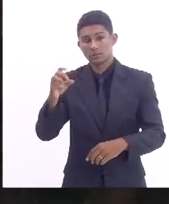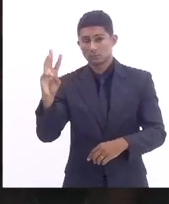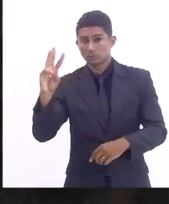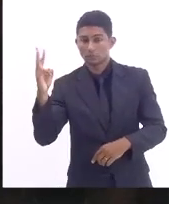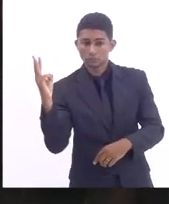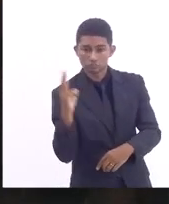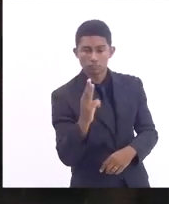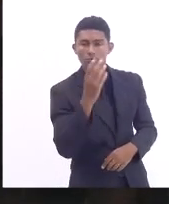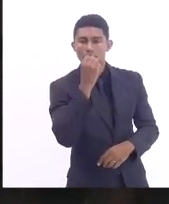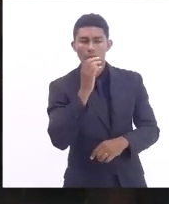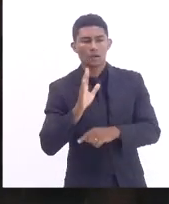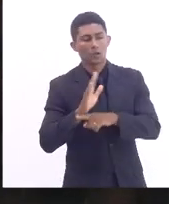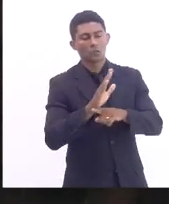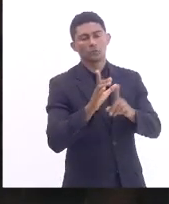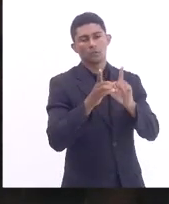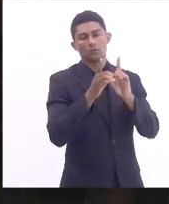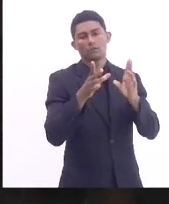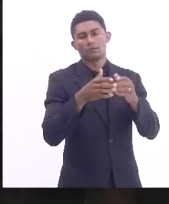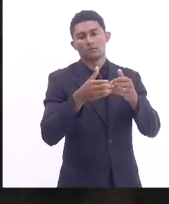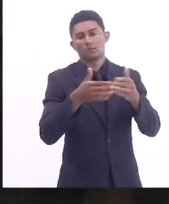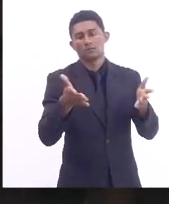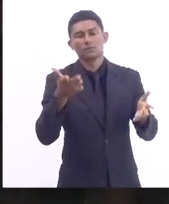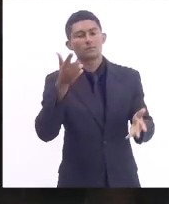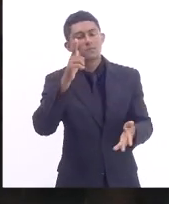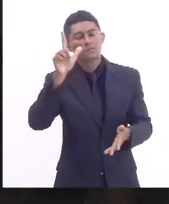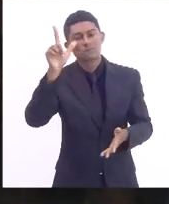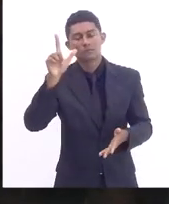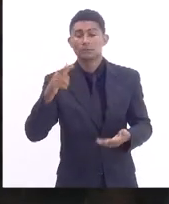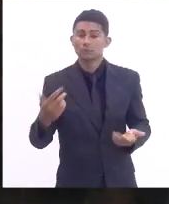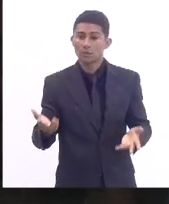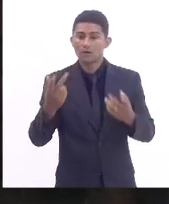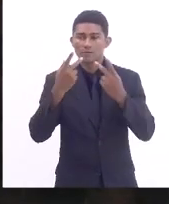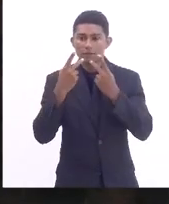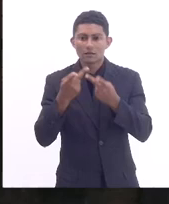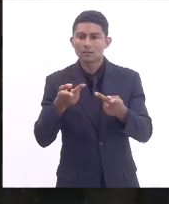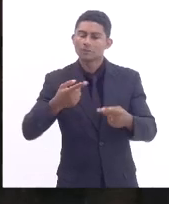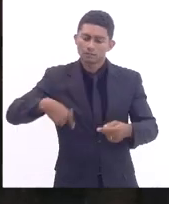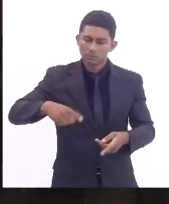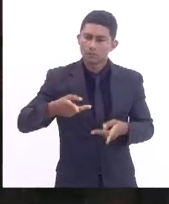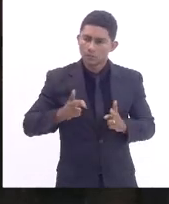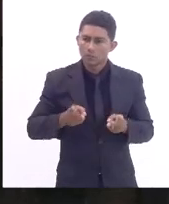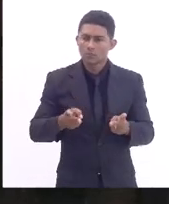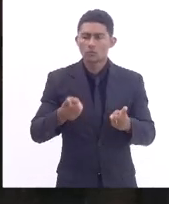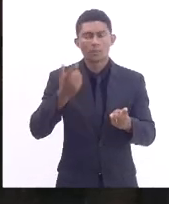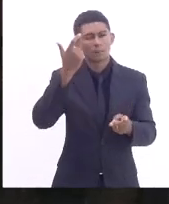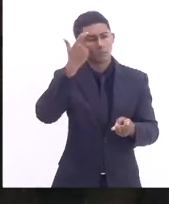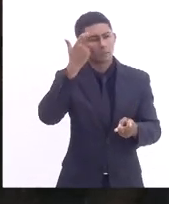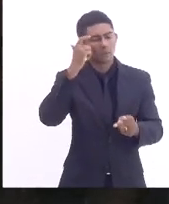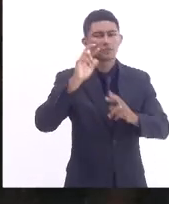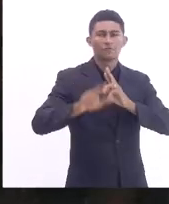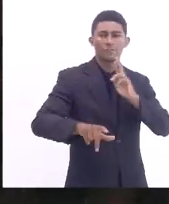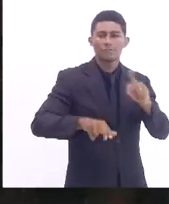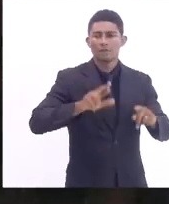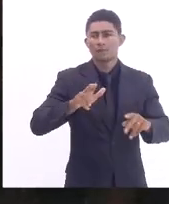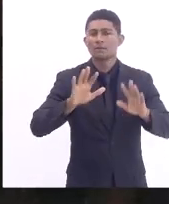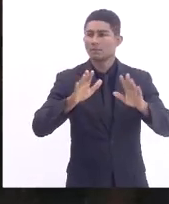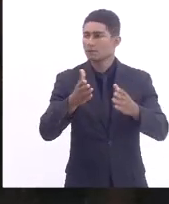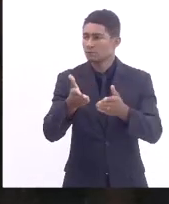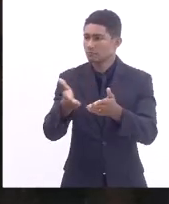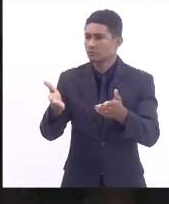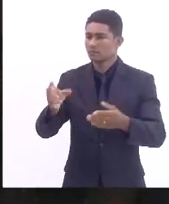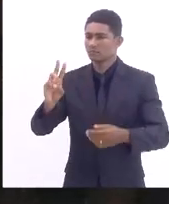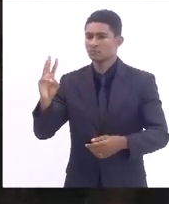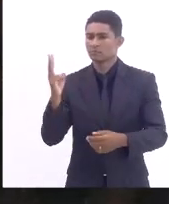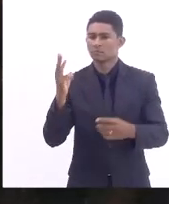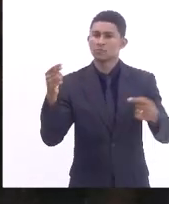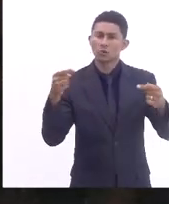restituir a normalidade democrática então eu quero dizer para vocês que para mim nós vamos continuar pensando diferente muita coisa não vocês passam a fazer parte